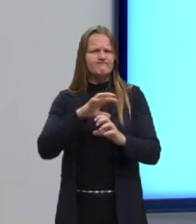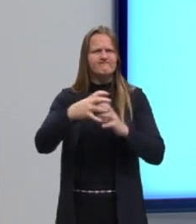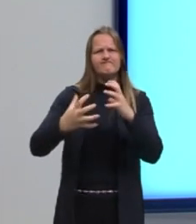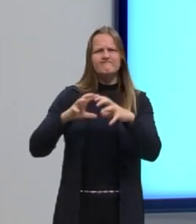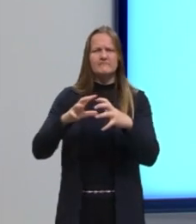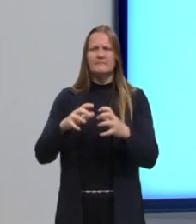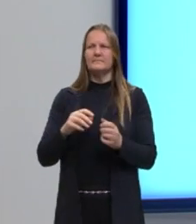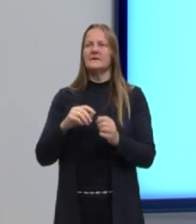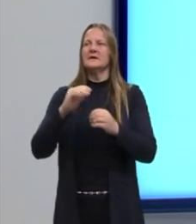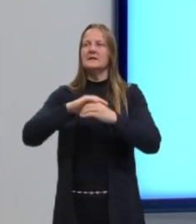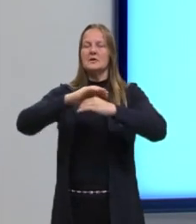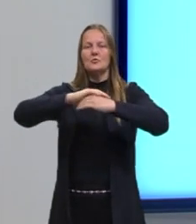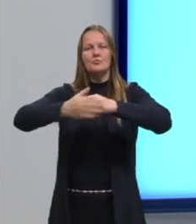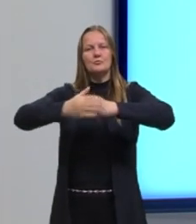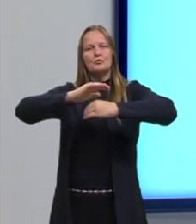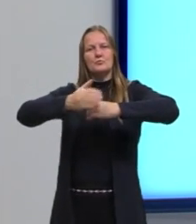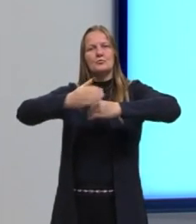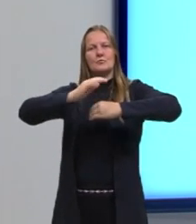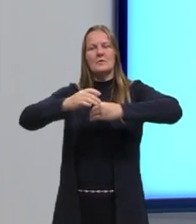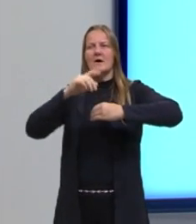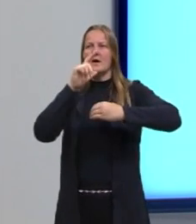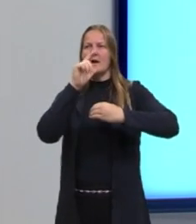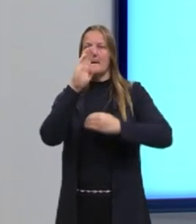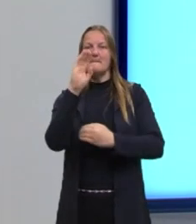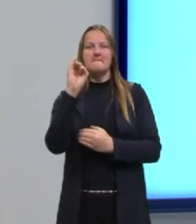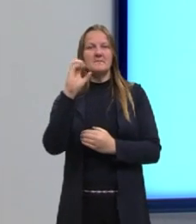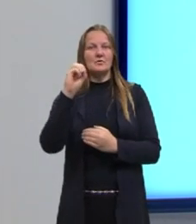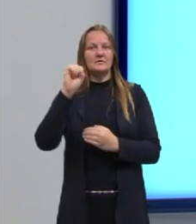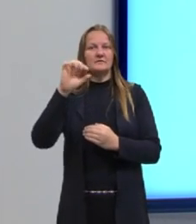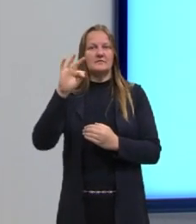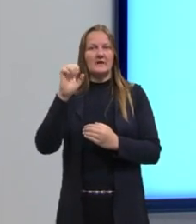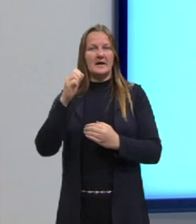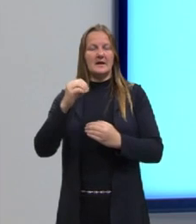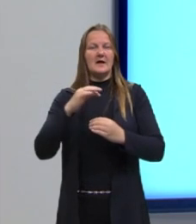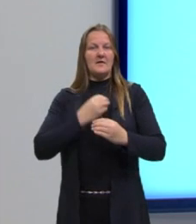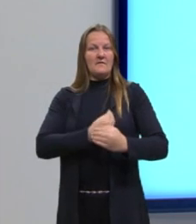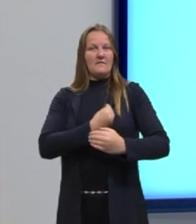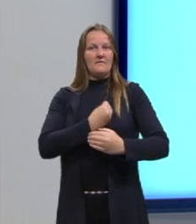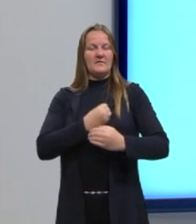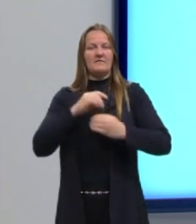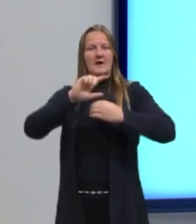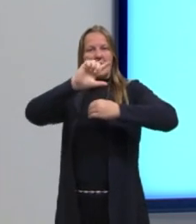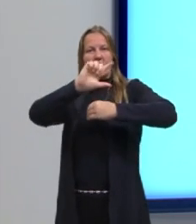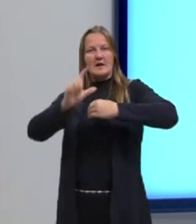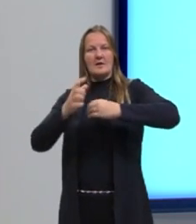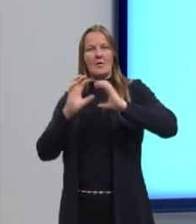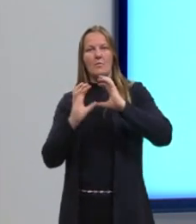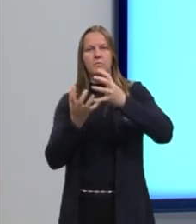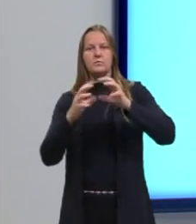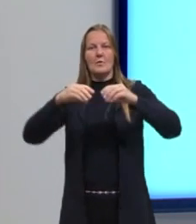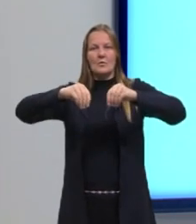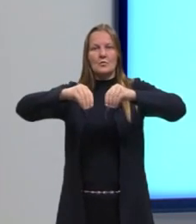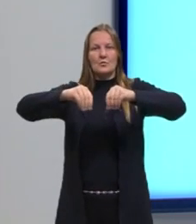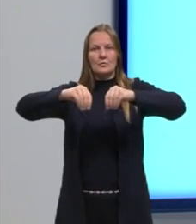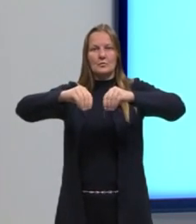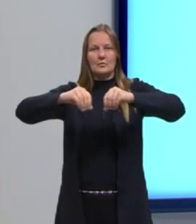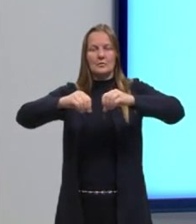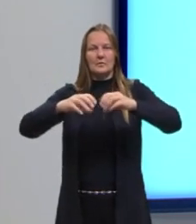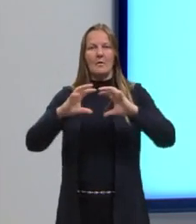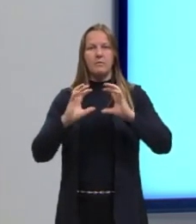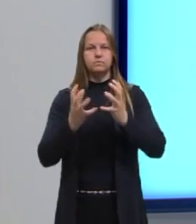né então nós temos a biosfera que a parte viva a litosfera que a parte sólida ou seja